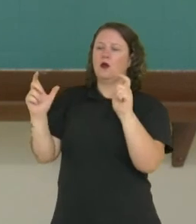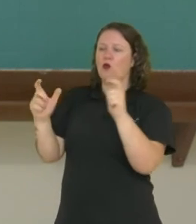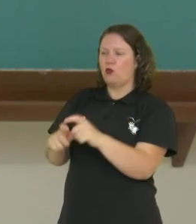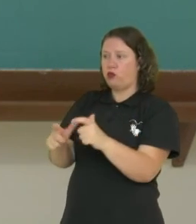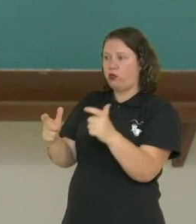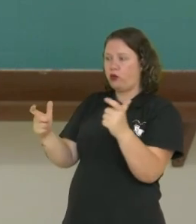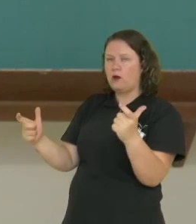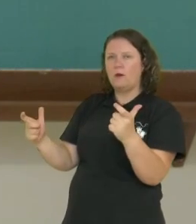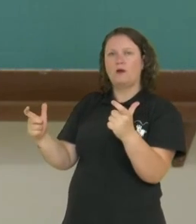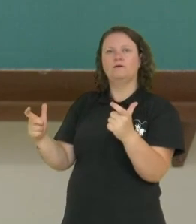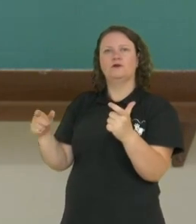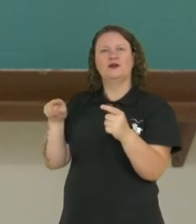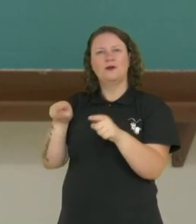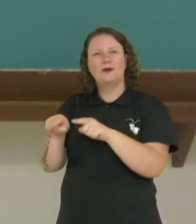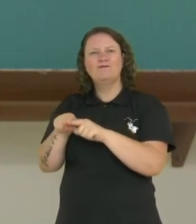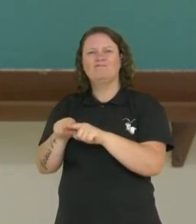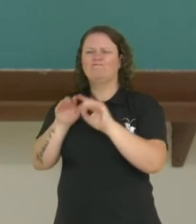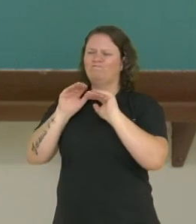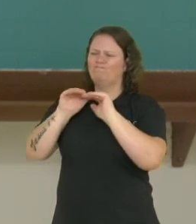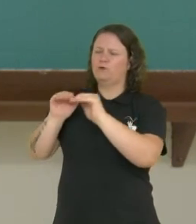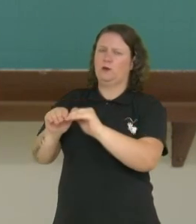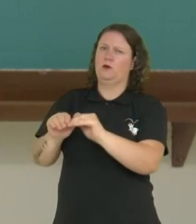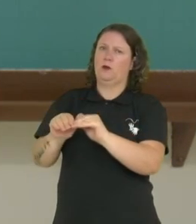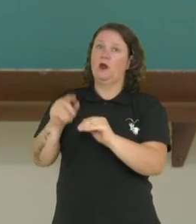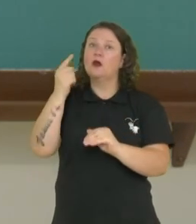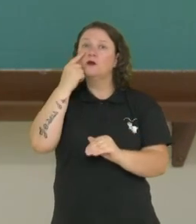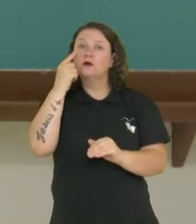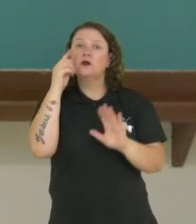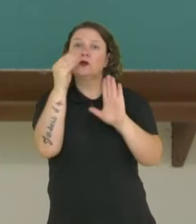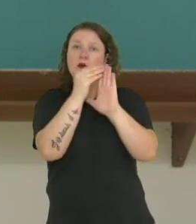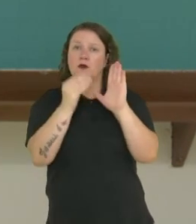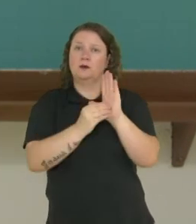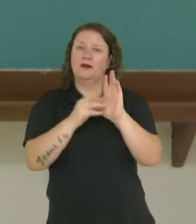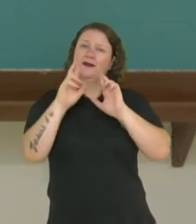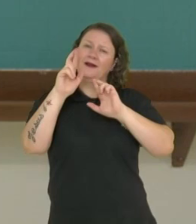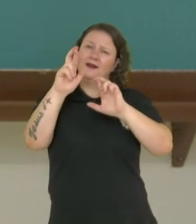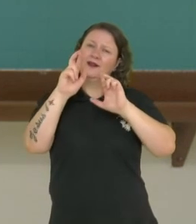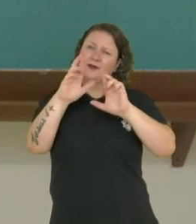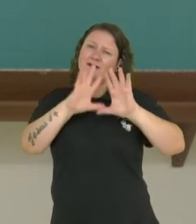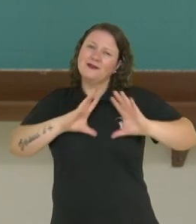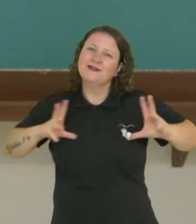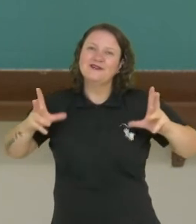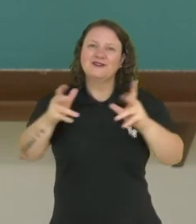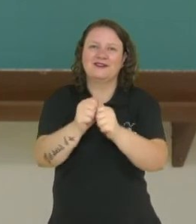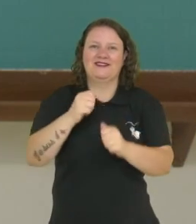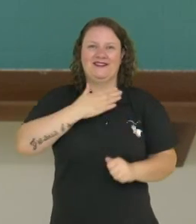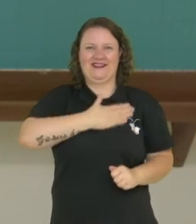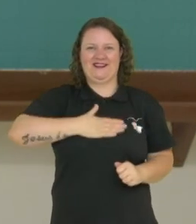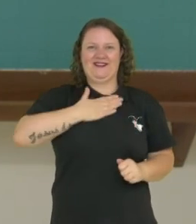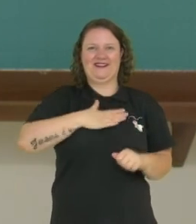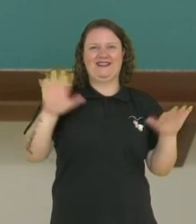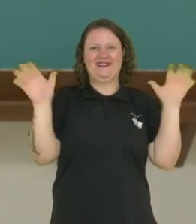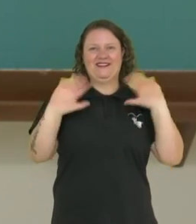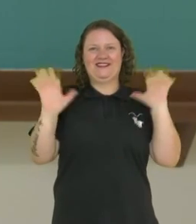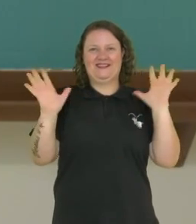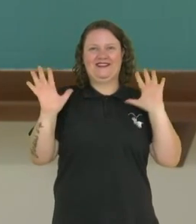essa supremacia, ok? Então é isso que nós vimos e espero que vocês tenham gostado. Até o nosso próximo encontro.